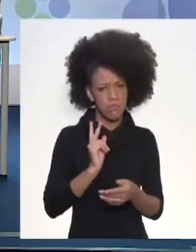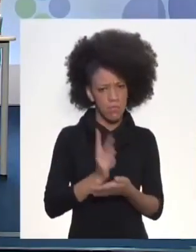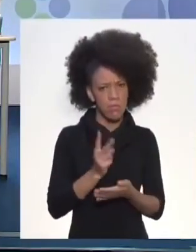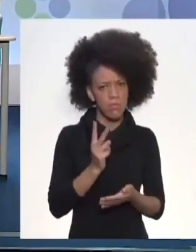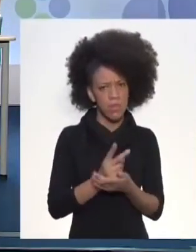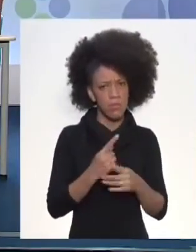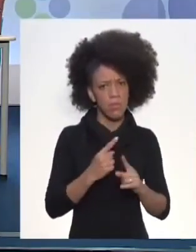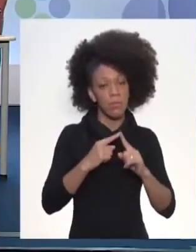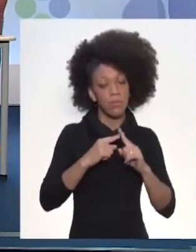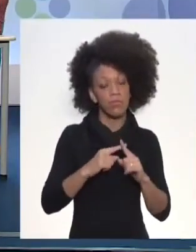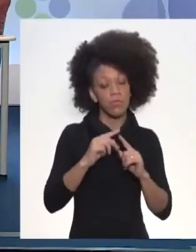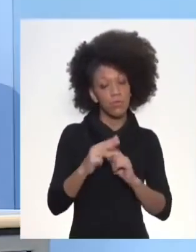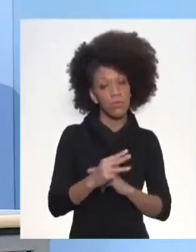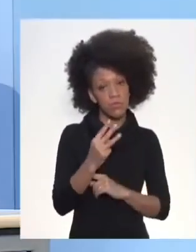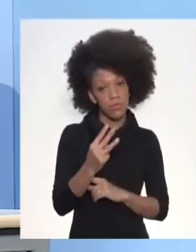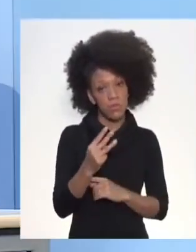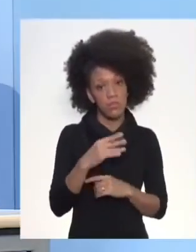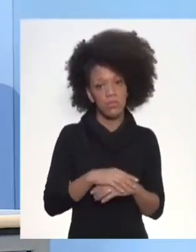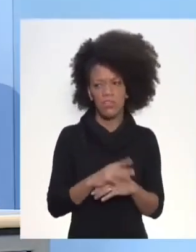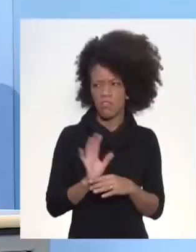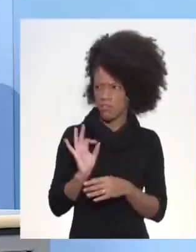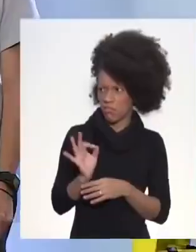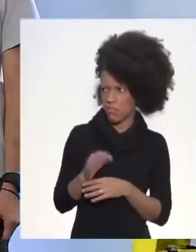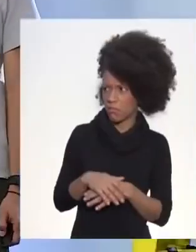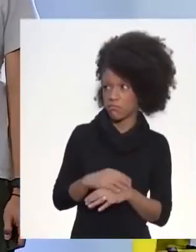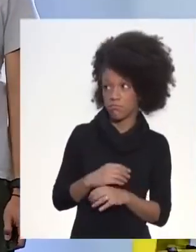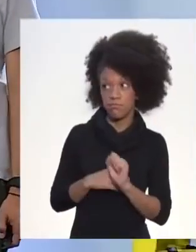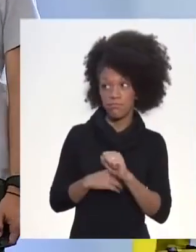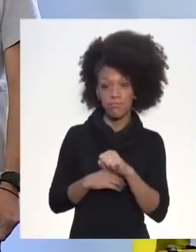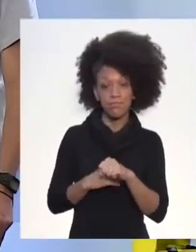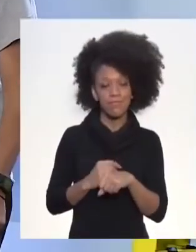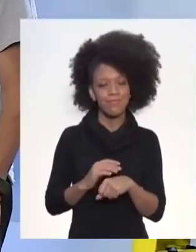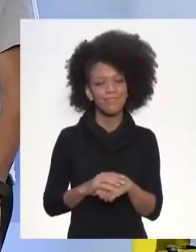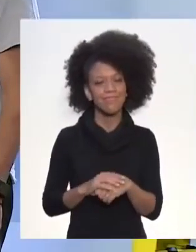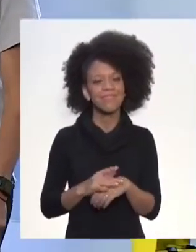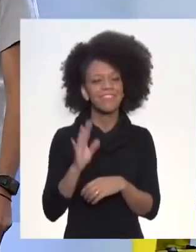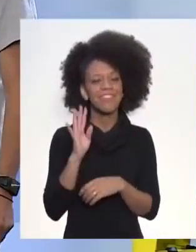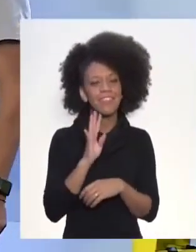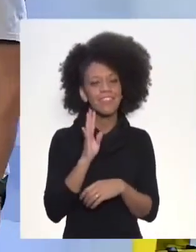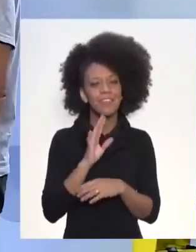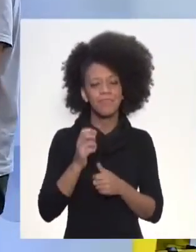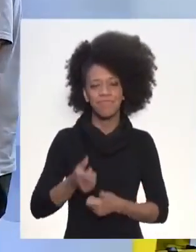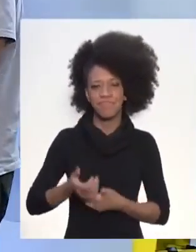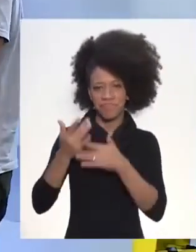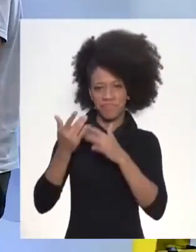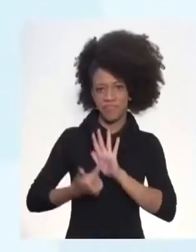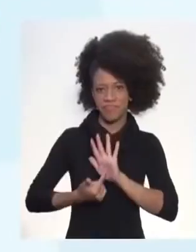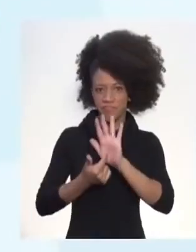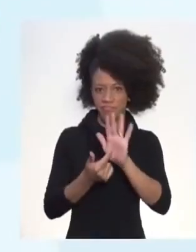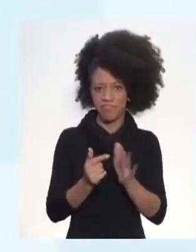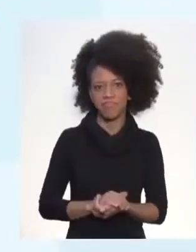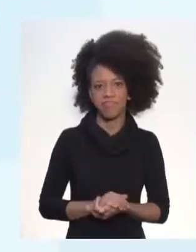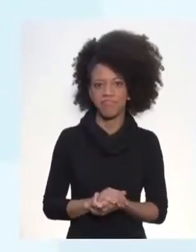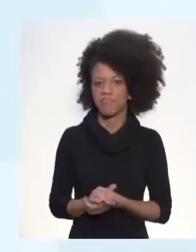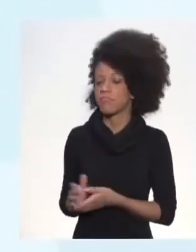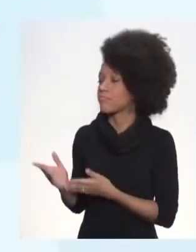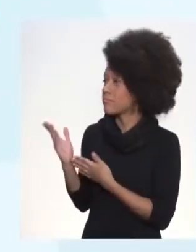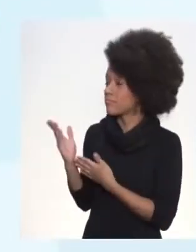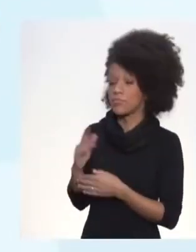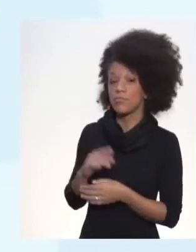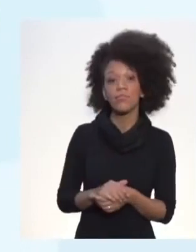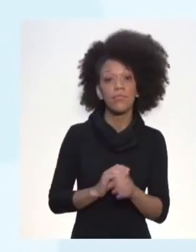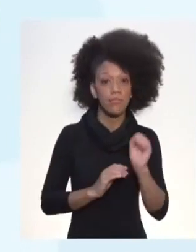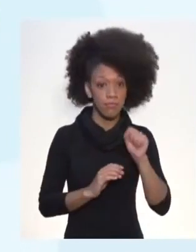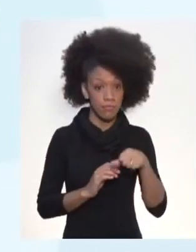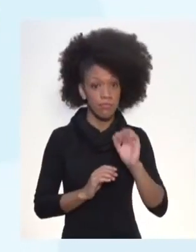por 3. Tá certo isso aí, Osmar? Tá, né? É isso Tá, aí, sim, então bem, vamos bem ver. legal, né? Vamos subir a resposta aí, o nosso diretor vai colocar, tá? Sim,